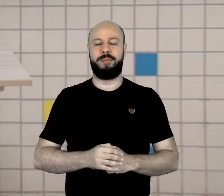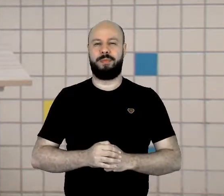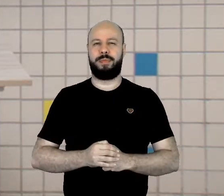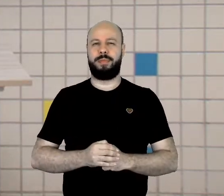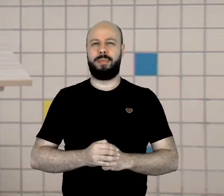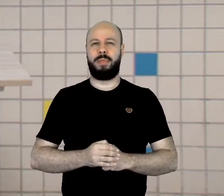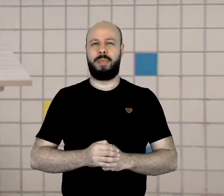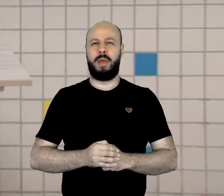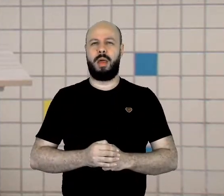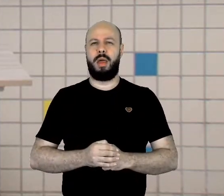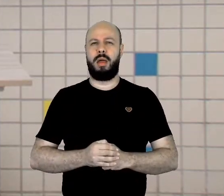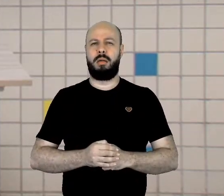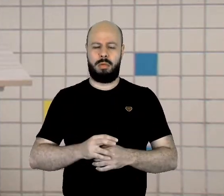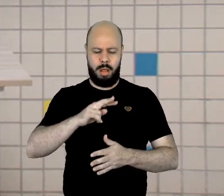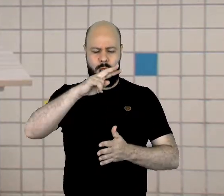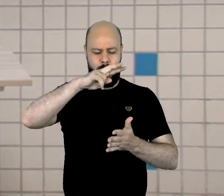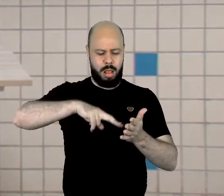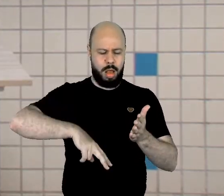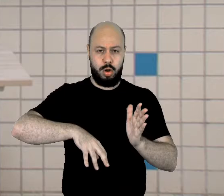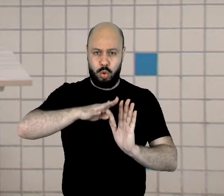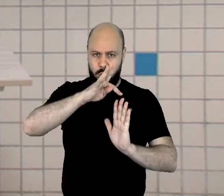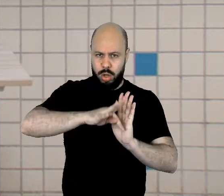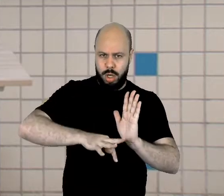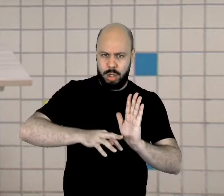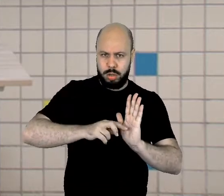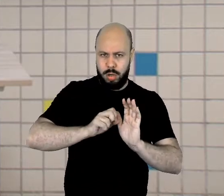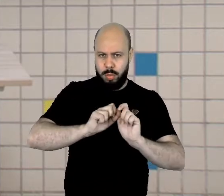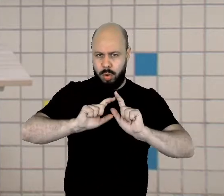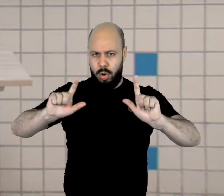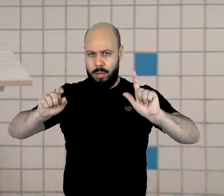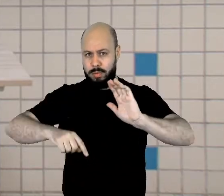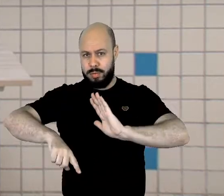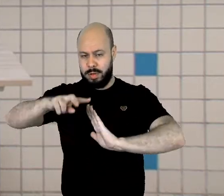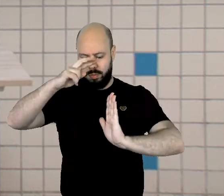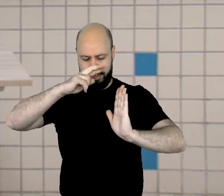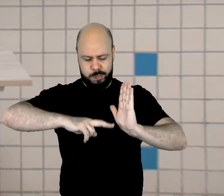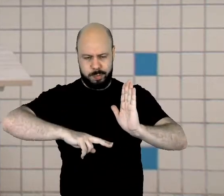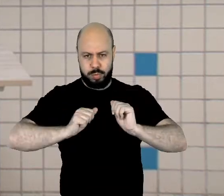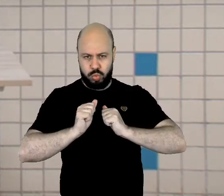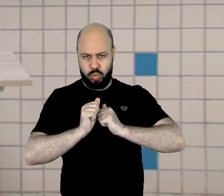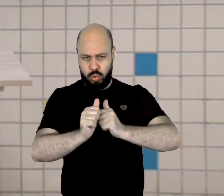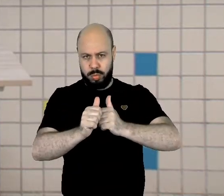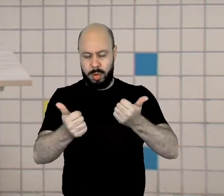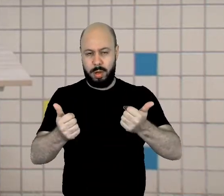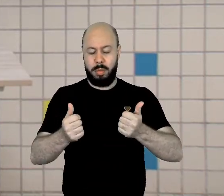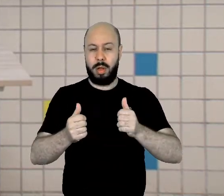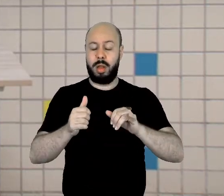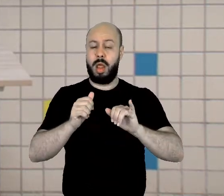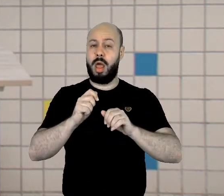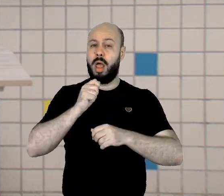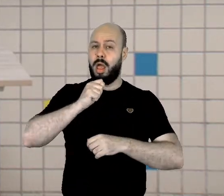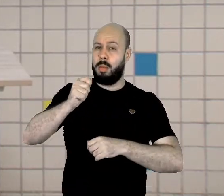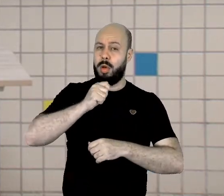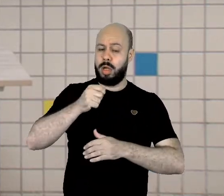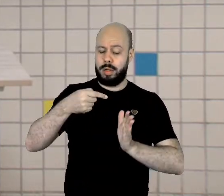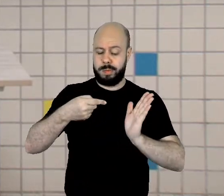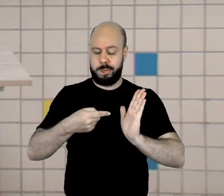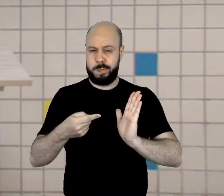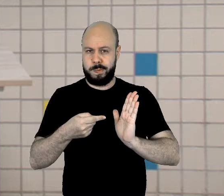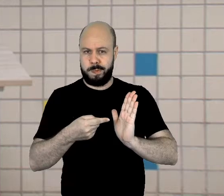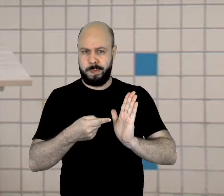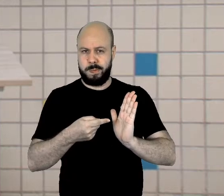vai ler, eu vou fazer a leitura com vocês, vai aparecer aí na sua tela o texto, a reportagem, né?